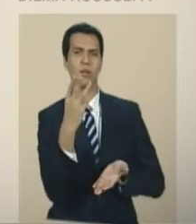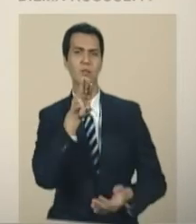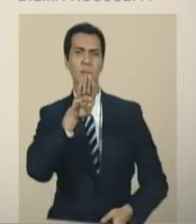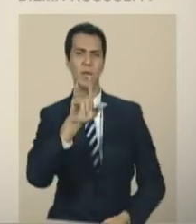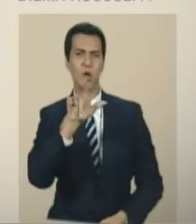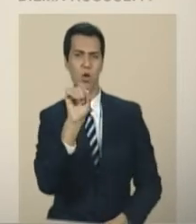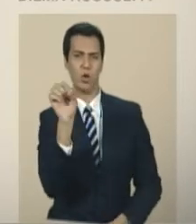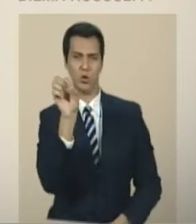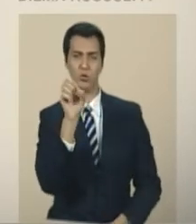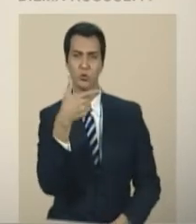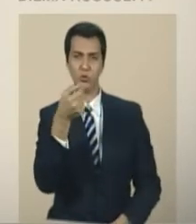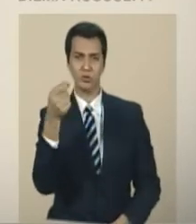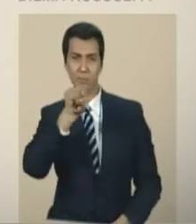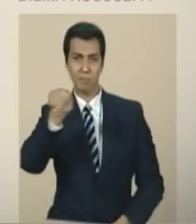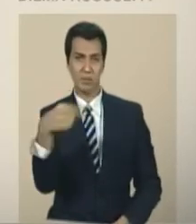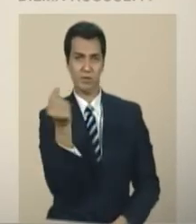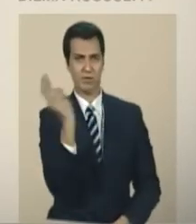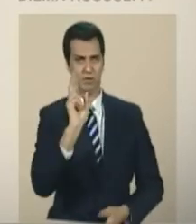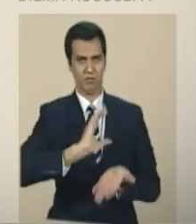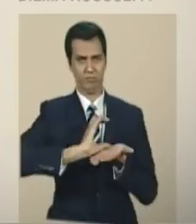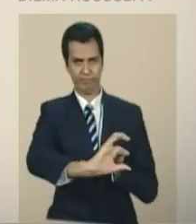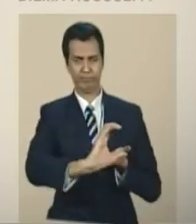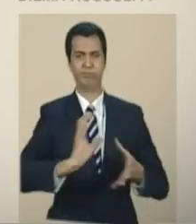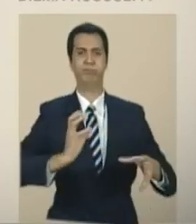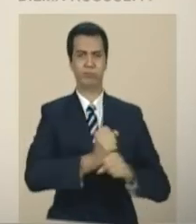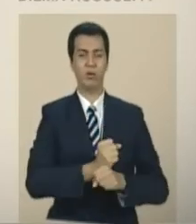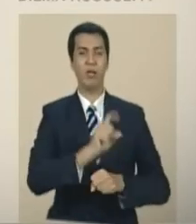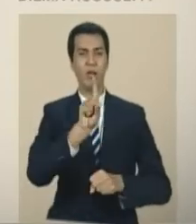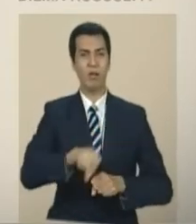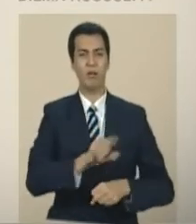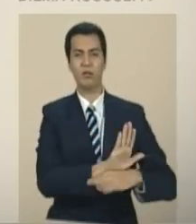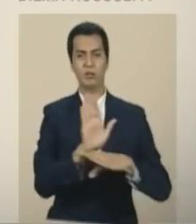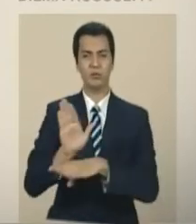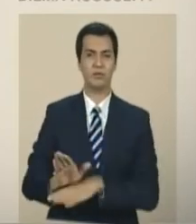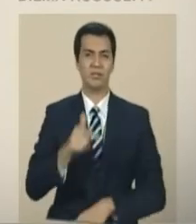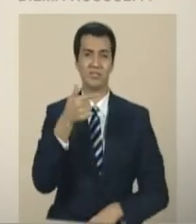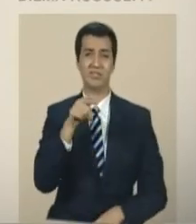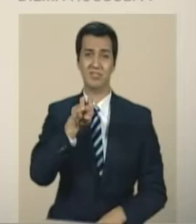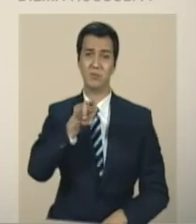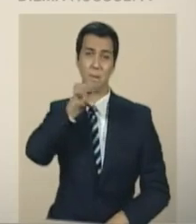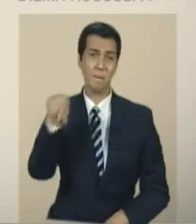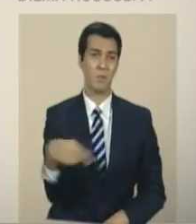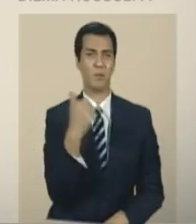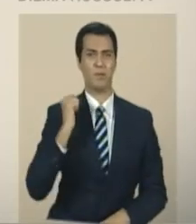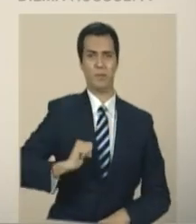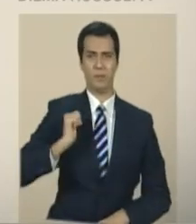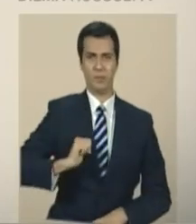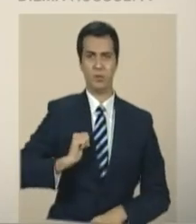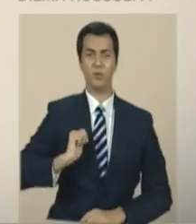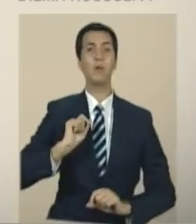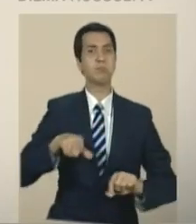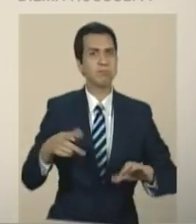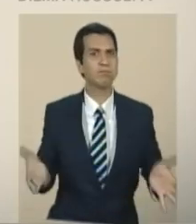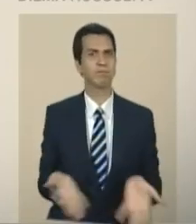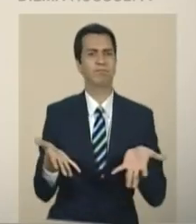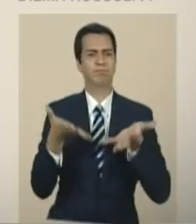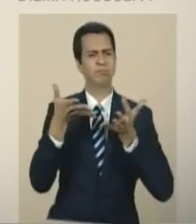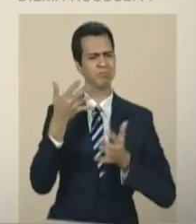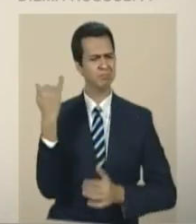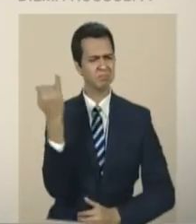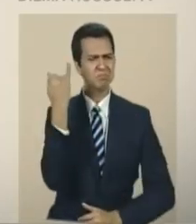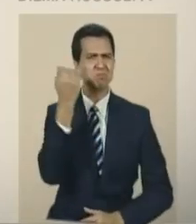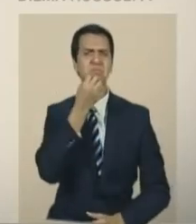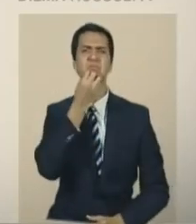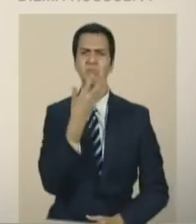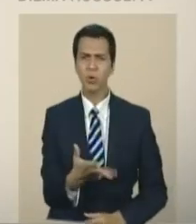para oferecer essa 75 mil bolsas é um impulso inédito para a formação científica e